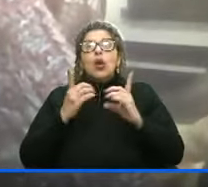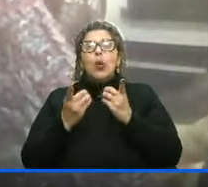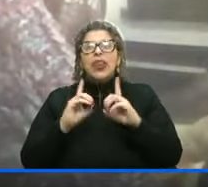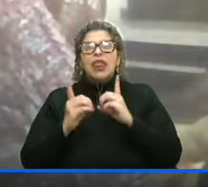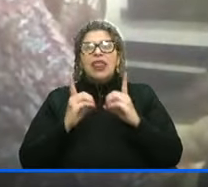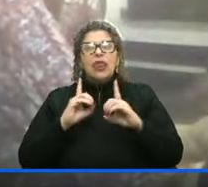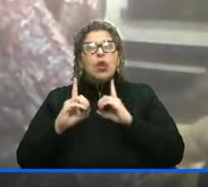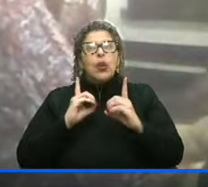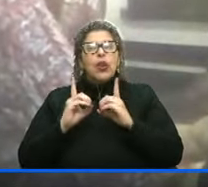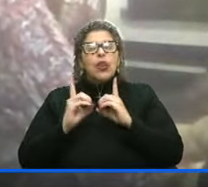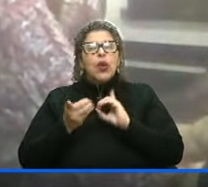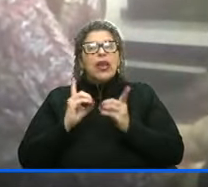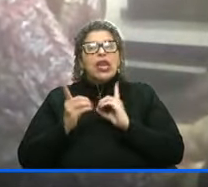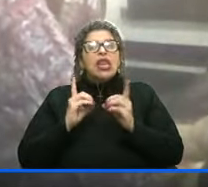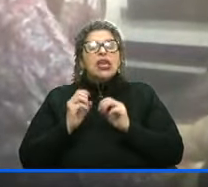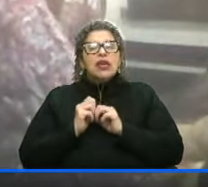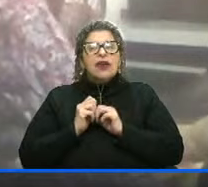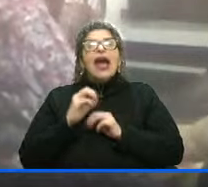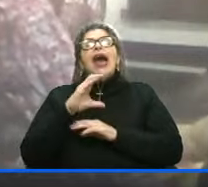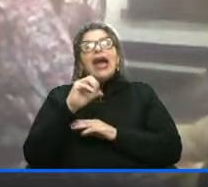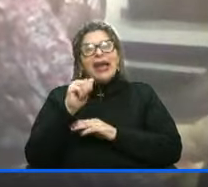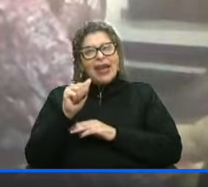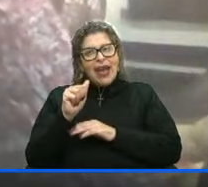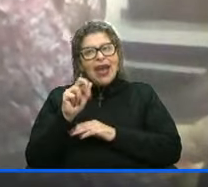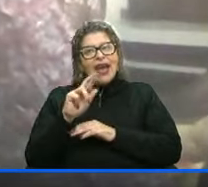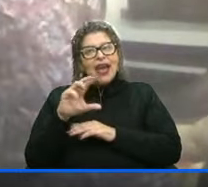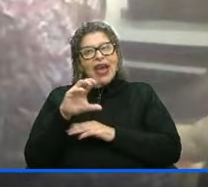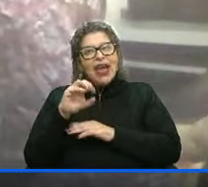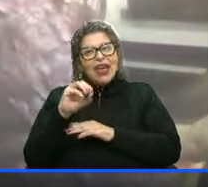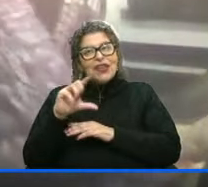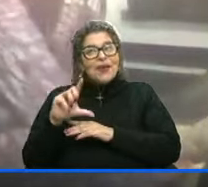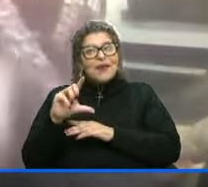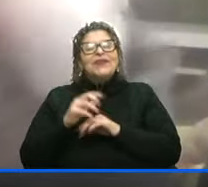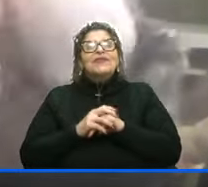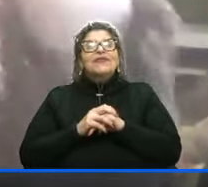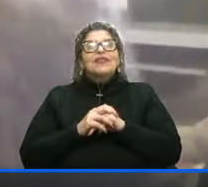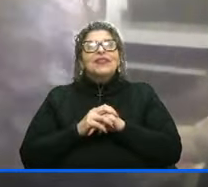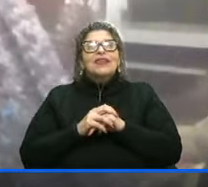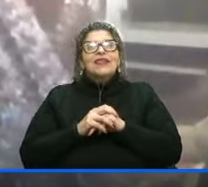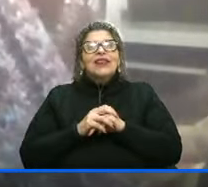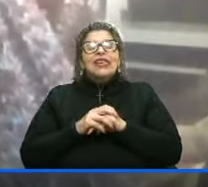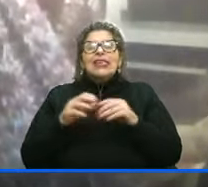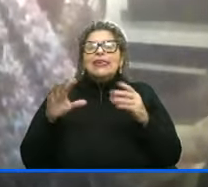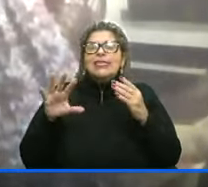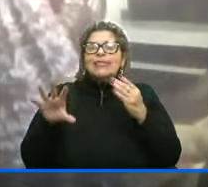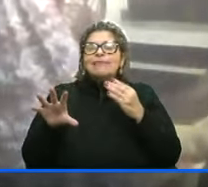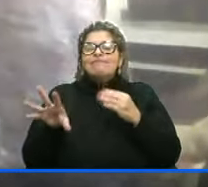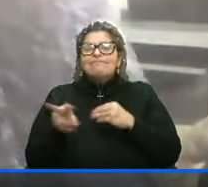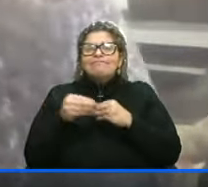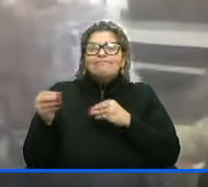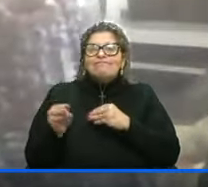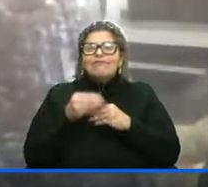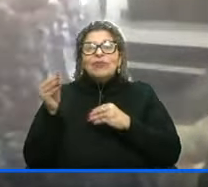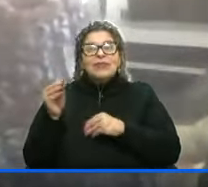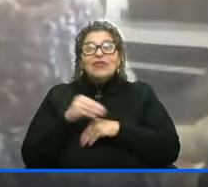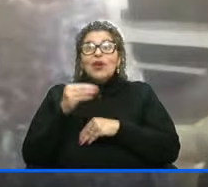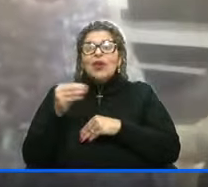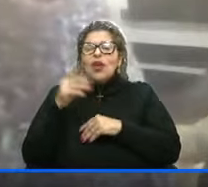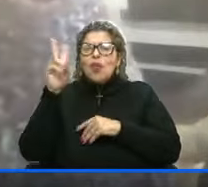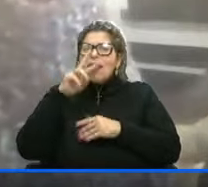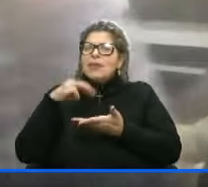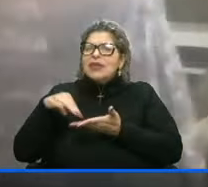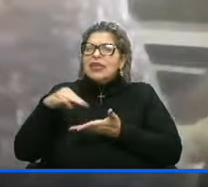agora? A Carol. E aí, bom, com elas dá para construir. E quando, eu me lembro, fui